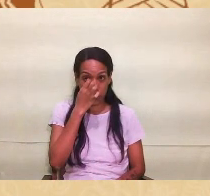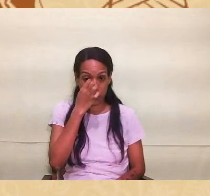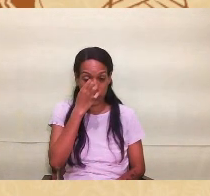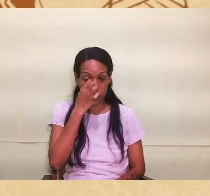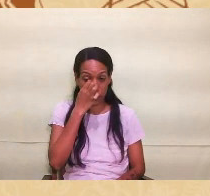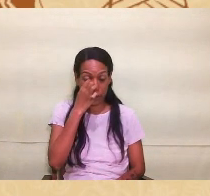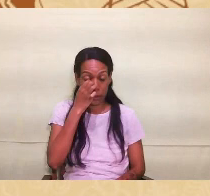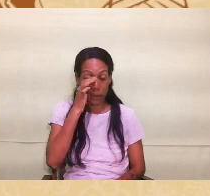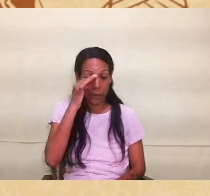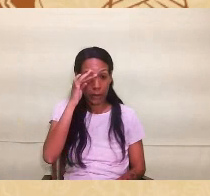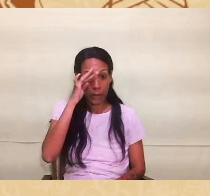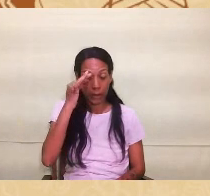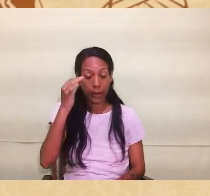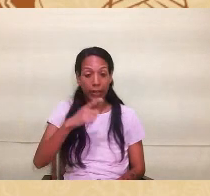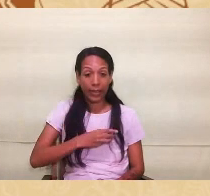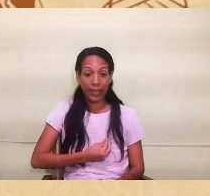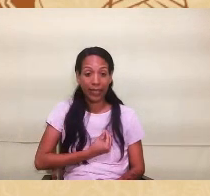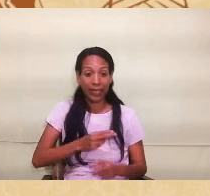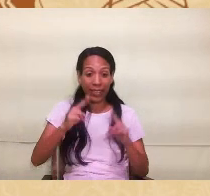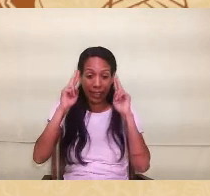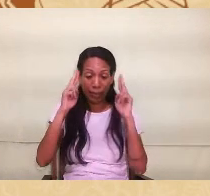Me representa!